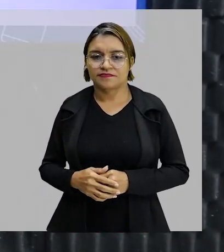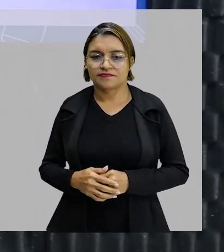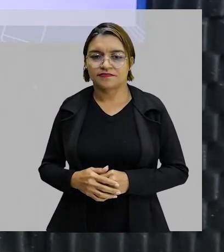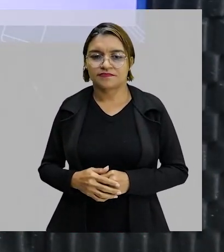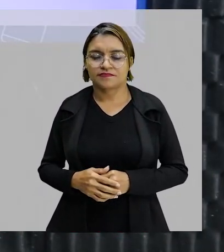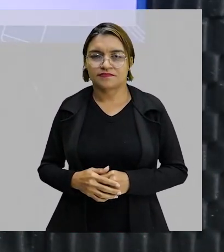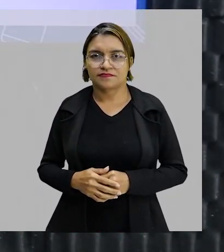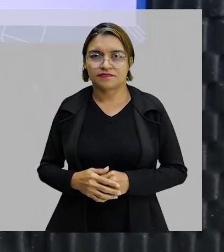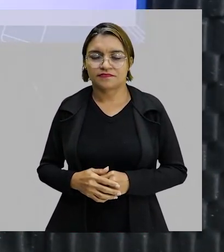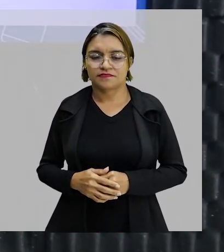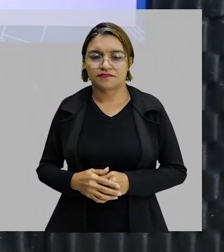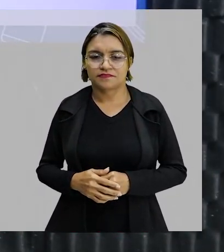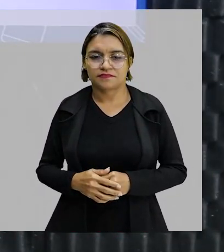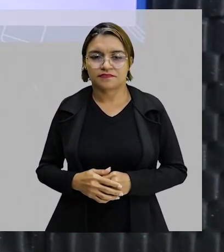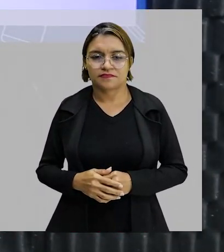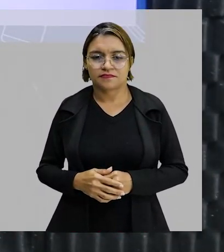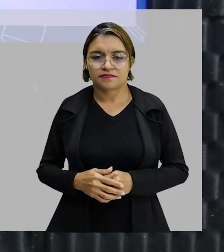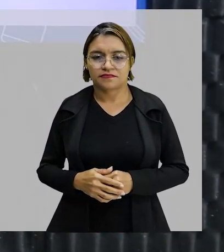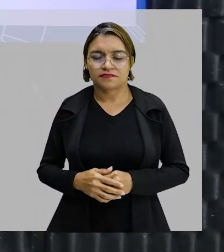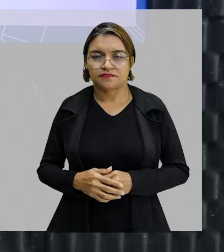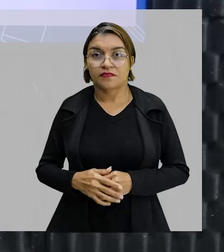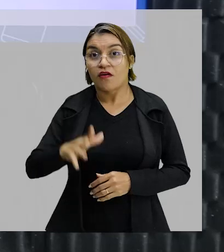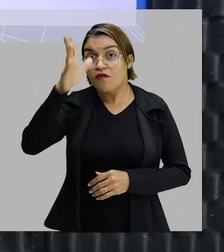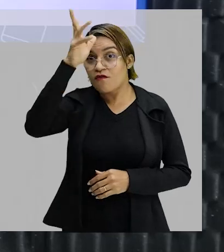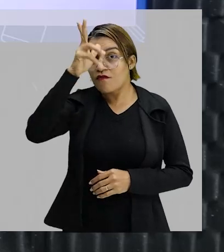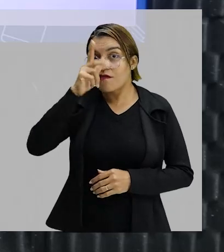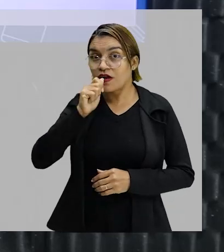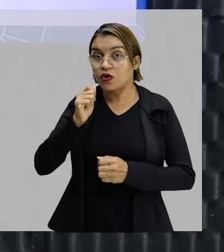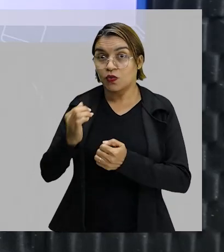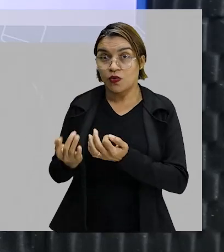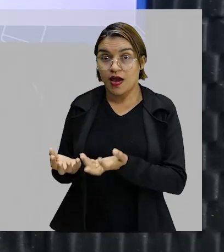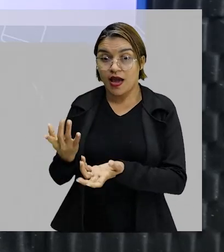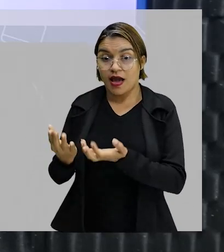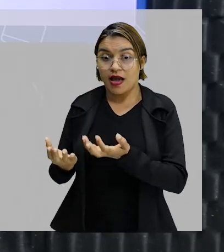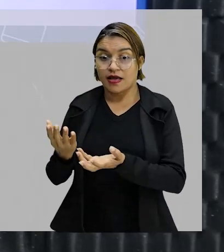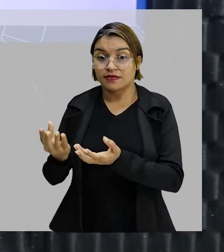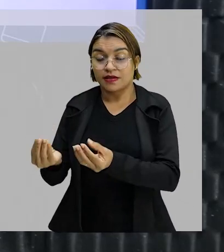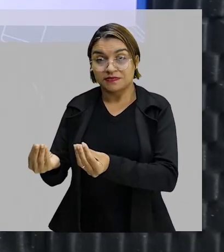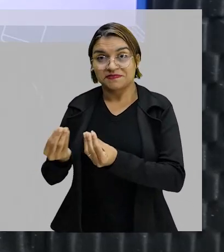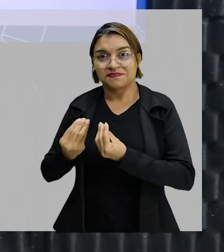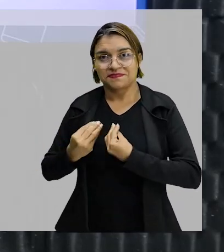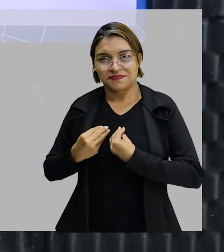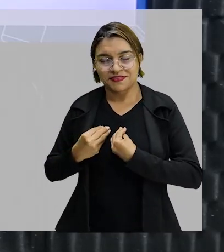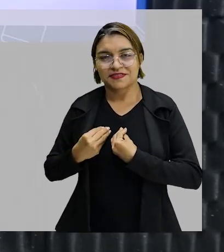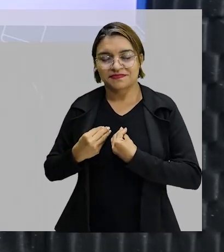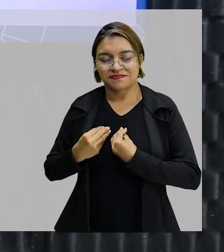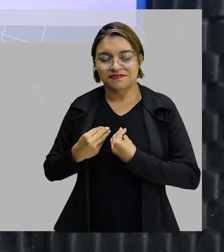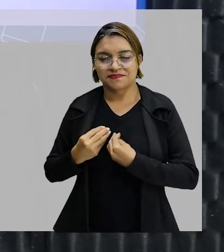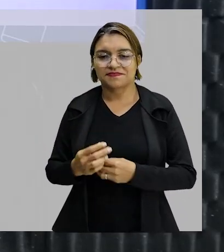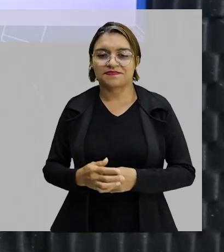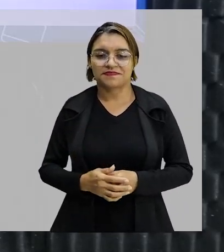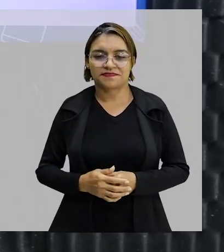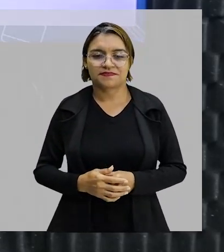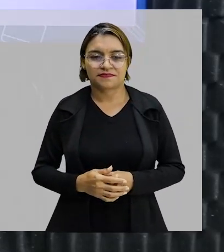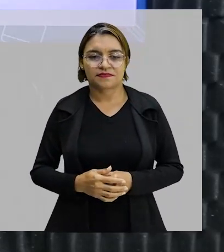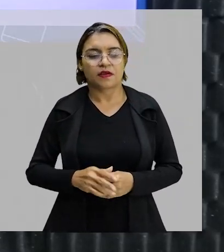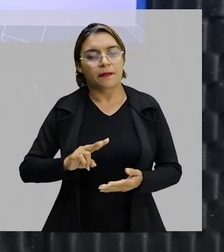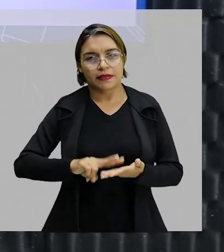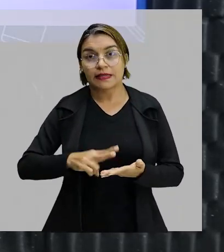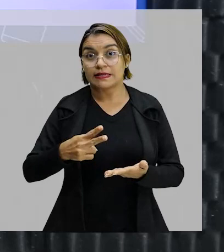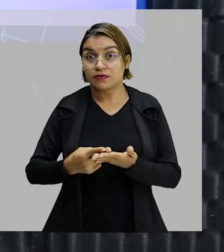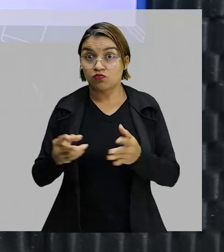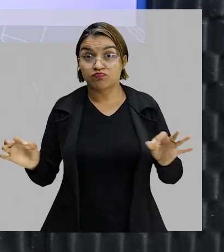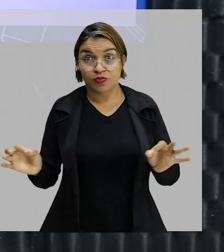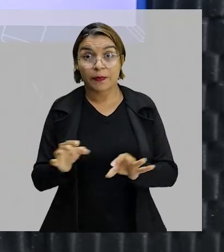um pollo assado. Então, traz um frango assado para mim, tá? Já é uma tradução mais